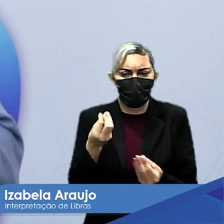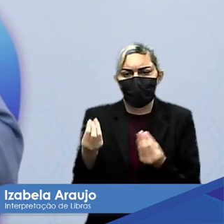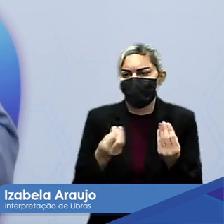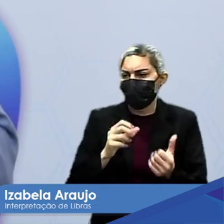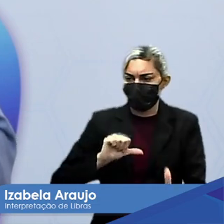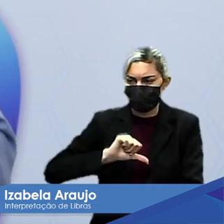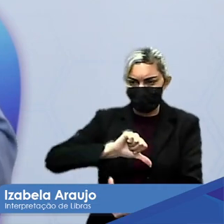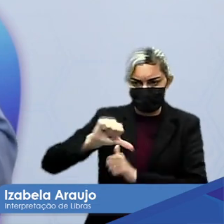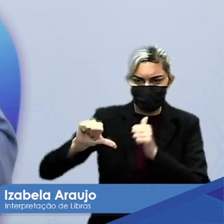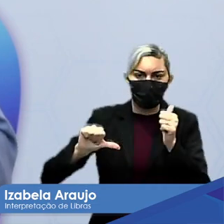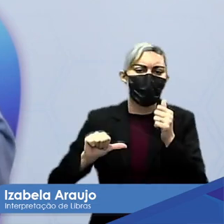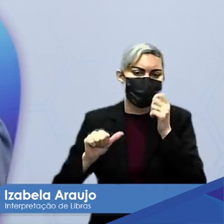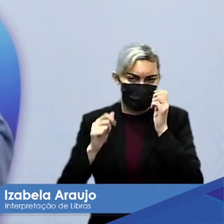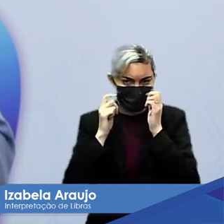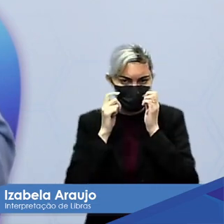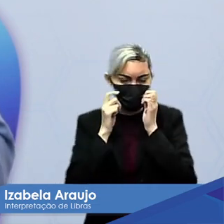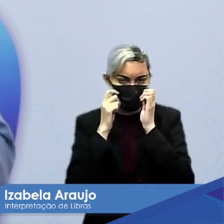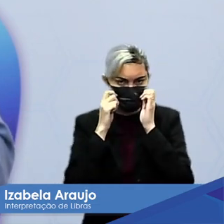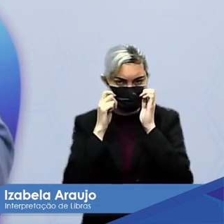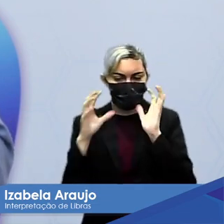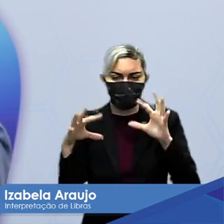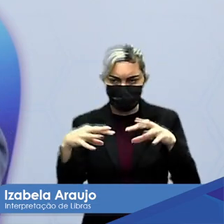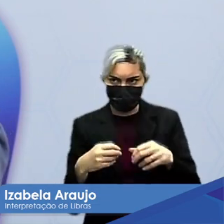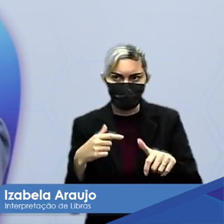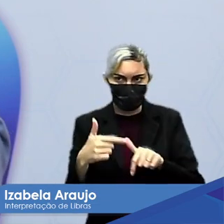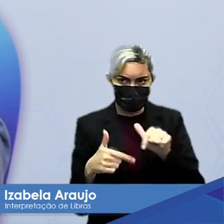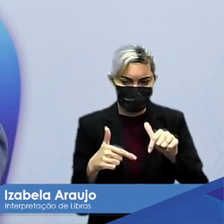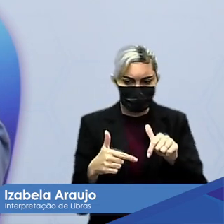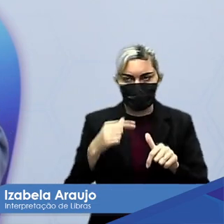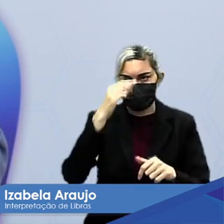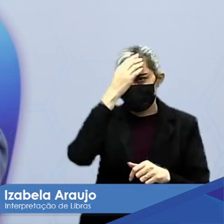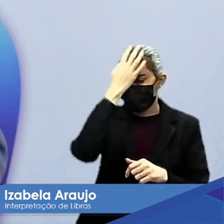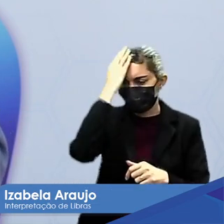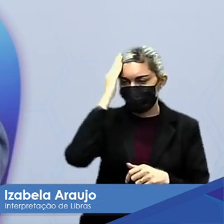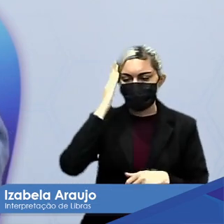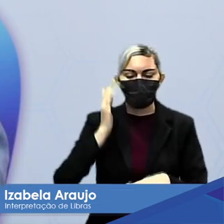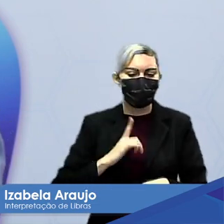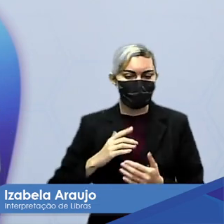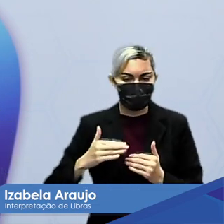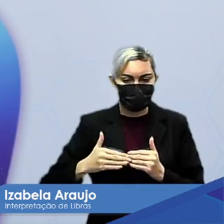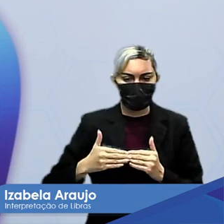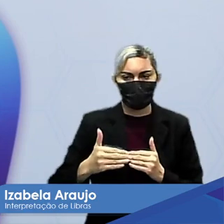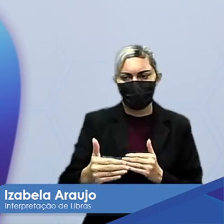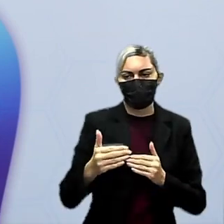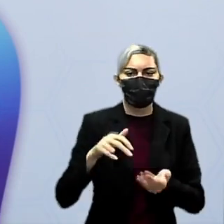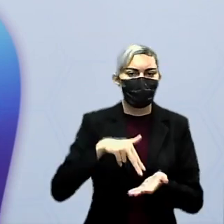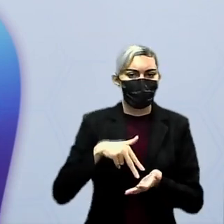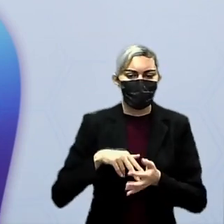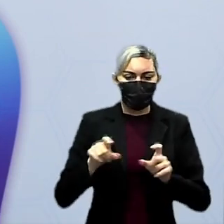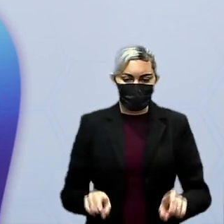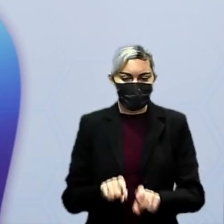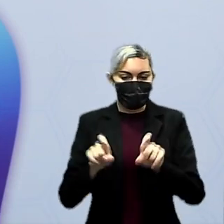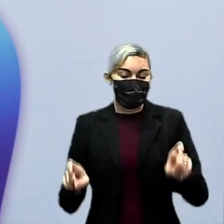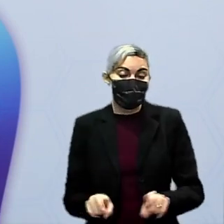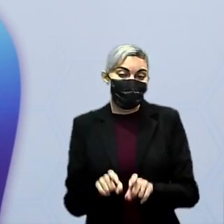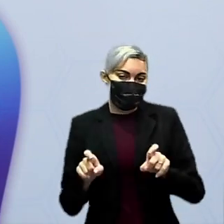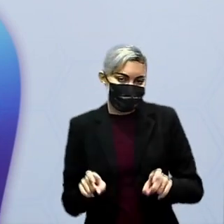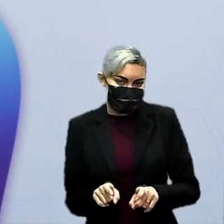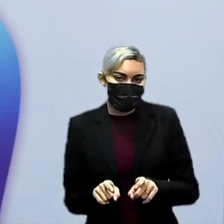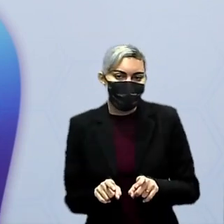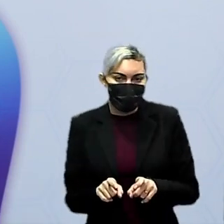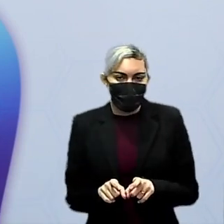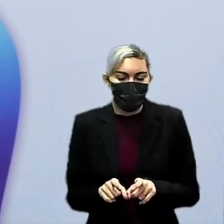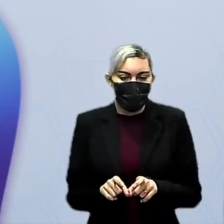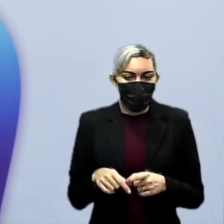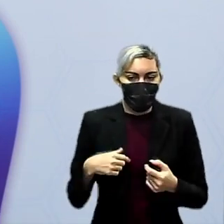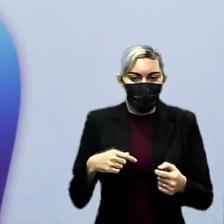mudança dessa atividade ela vai existir a partir da presença dos computadores, da automação.